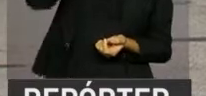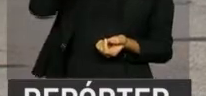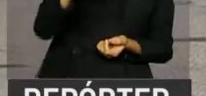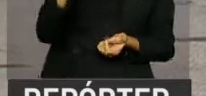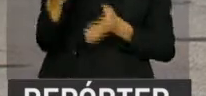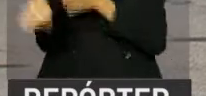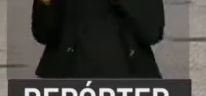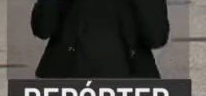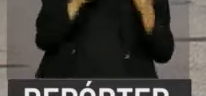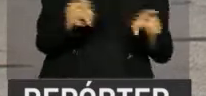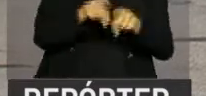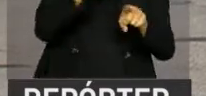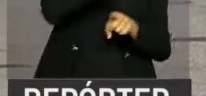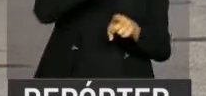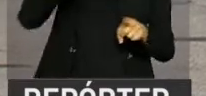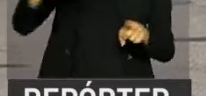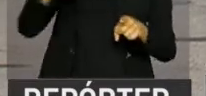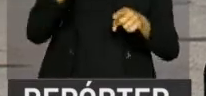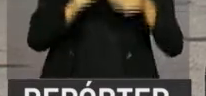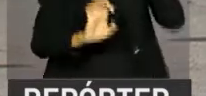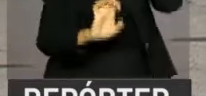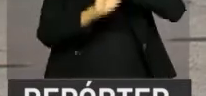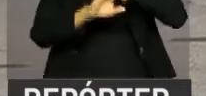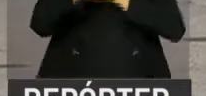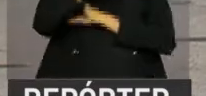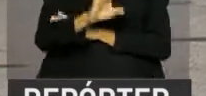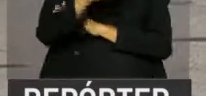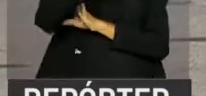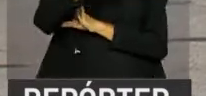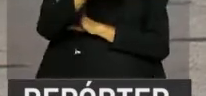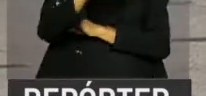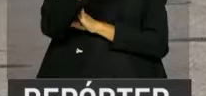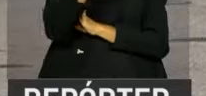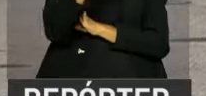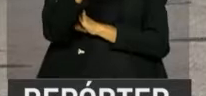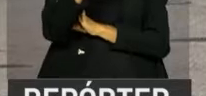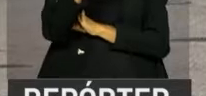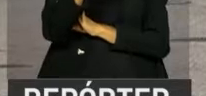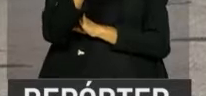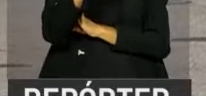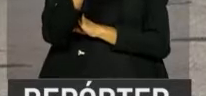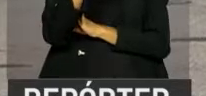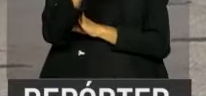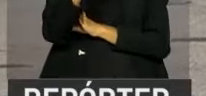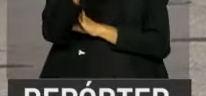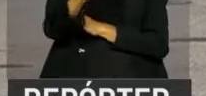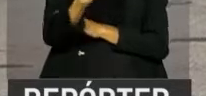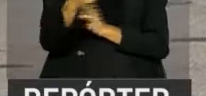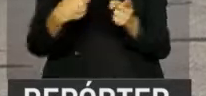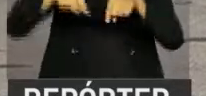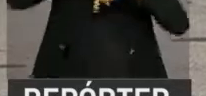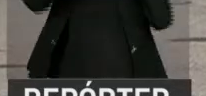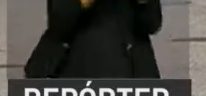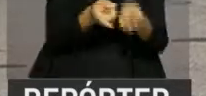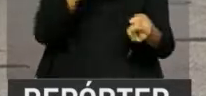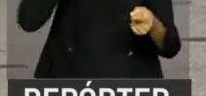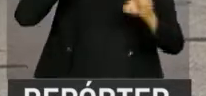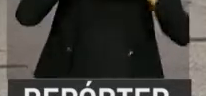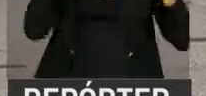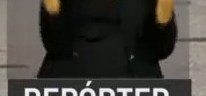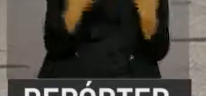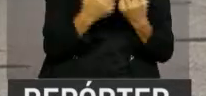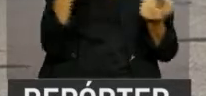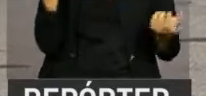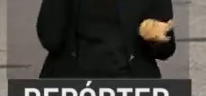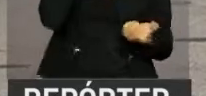presidente da eletrobrás wilson ferreira na sequência presidente michel temer tem uma audiência com os governadores e com senadores